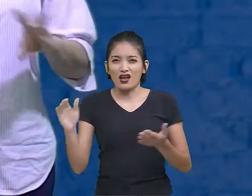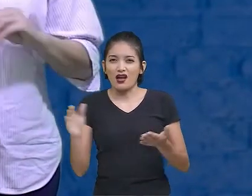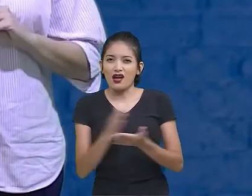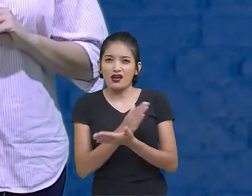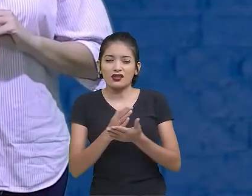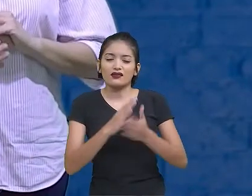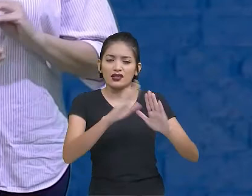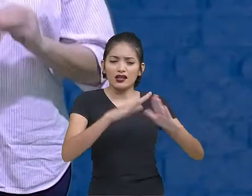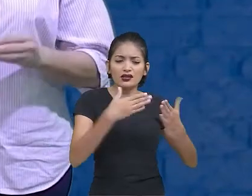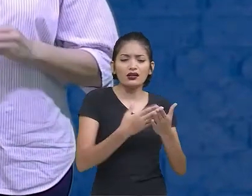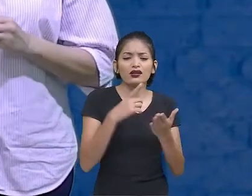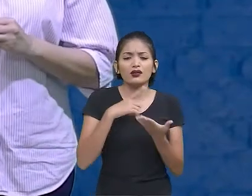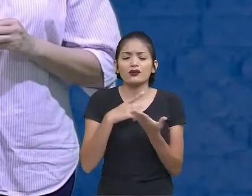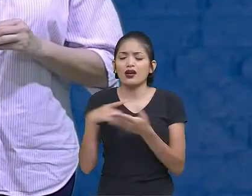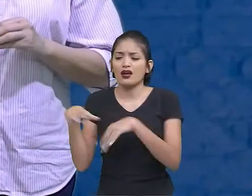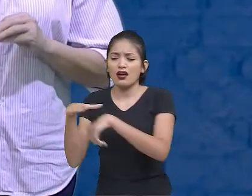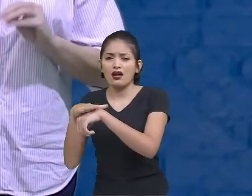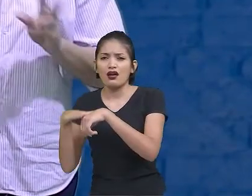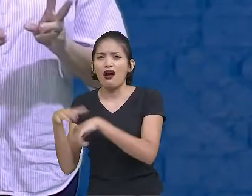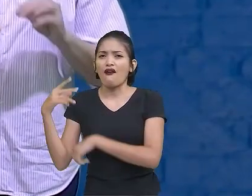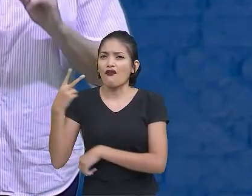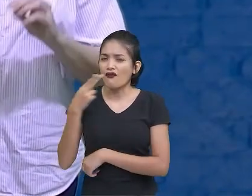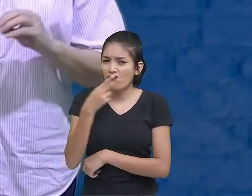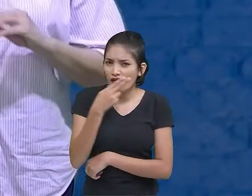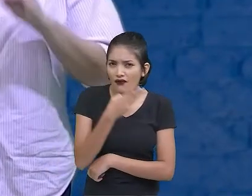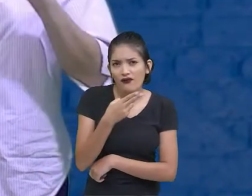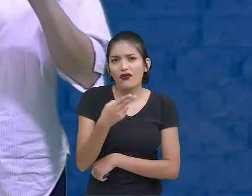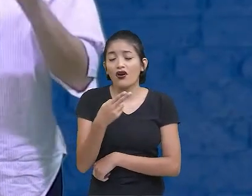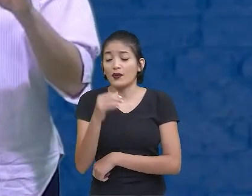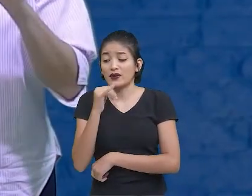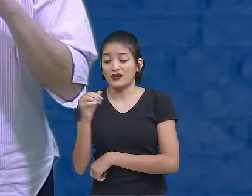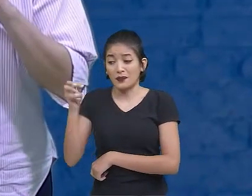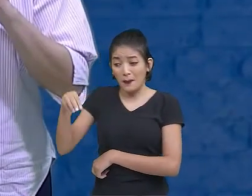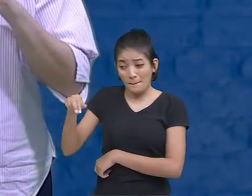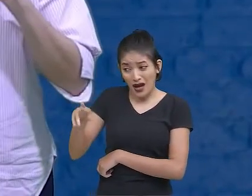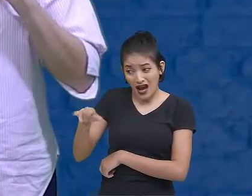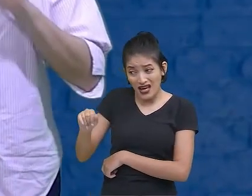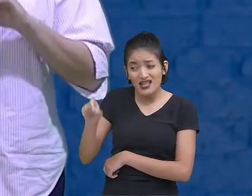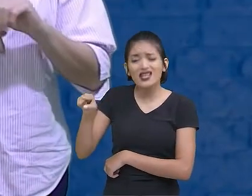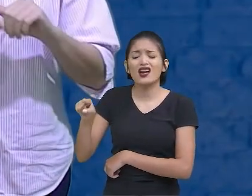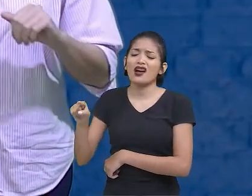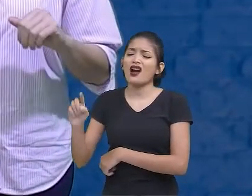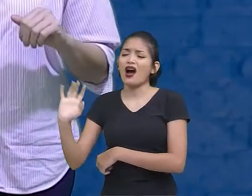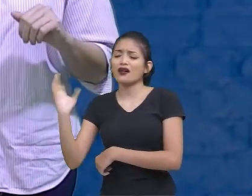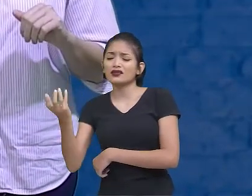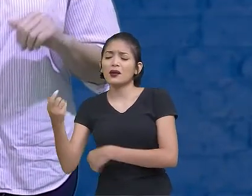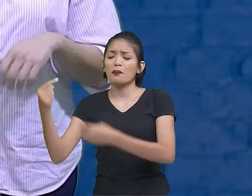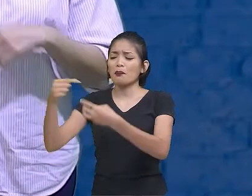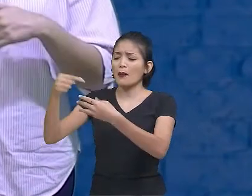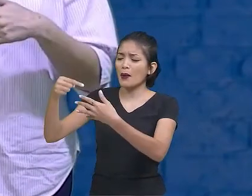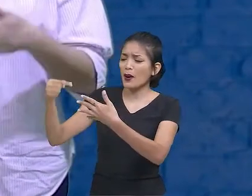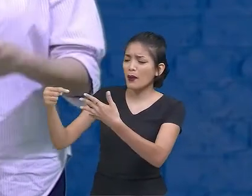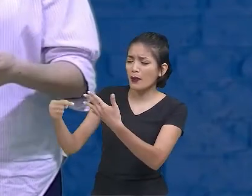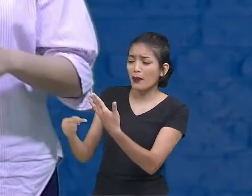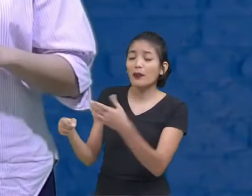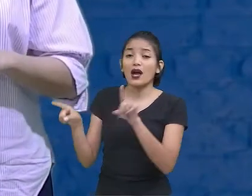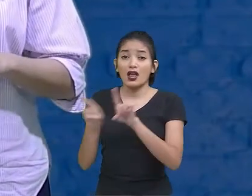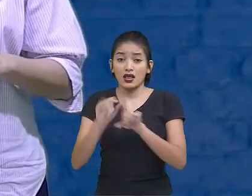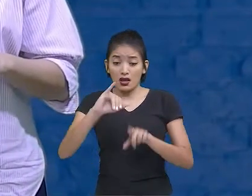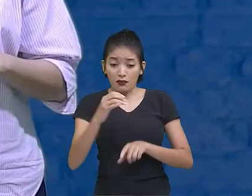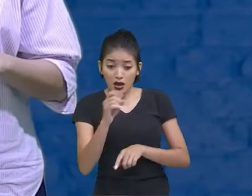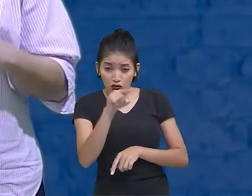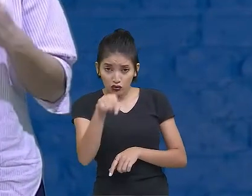aquela conversa, aquele boato. Olha, a Maria fez isso. Olha, o João bateu